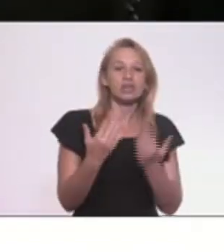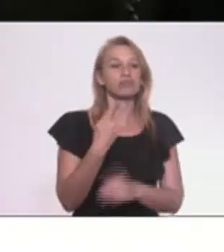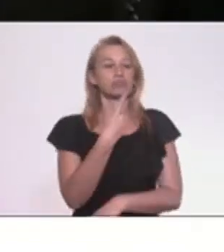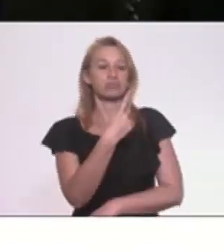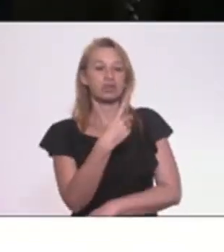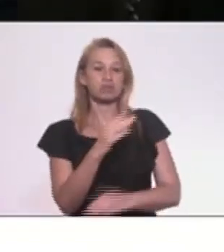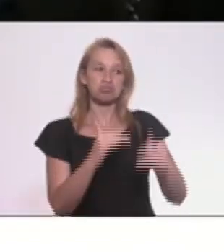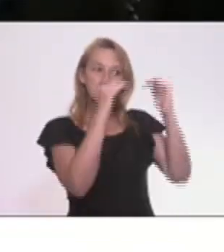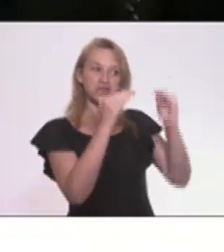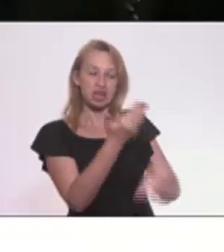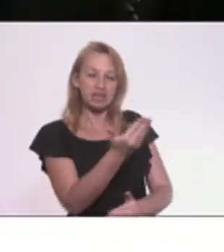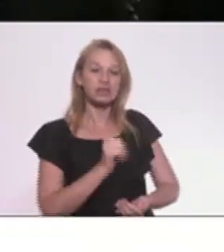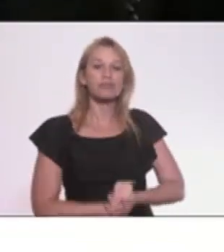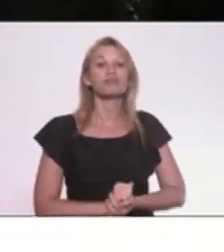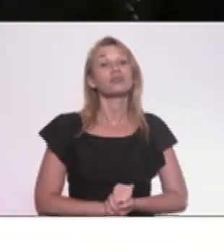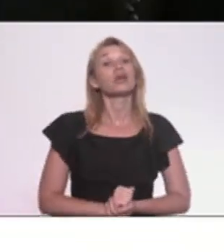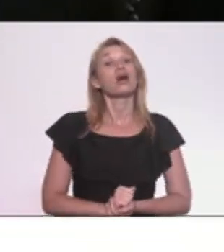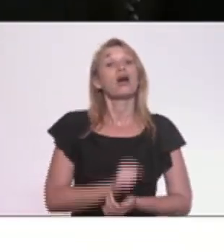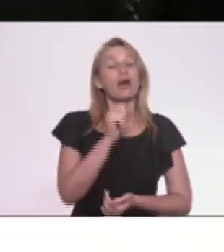Excelência.